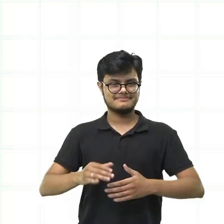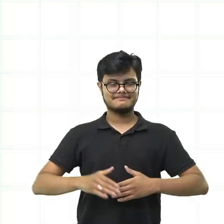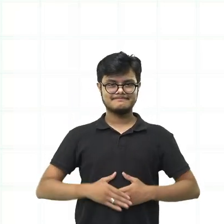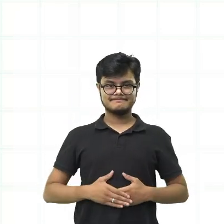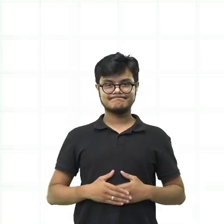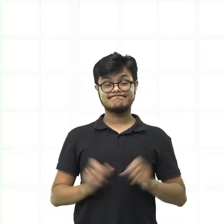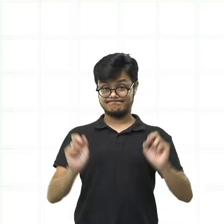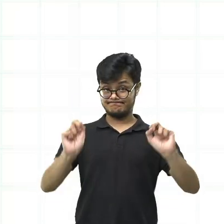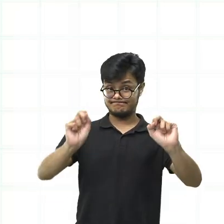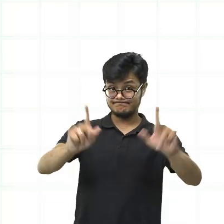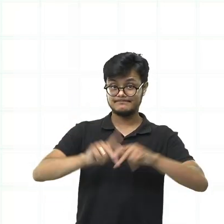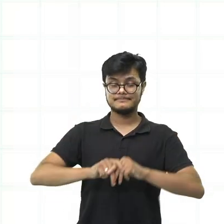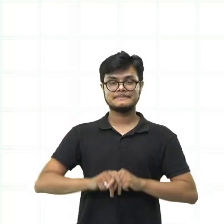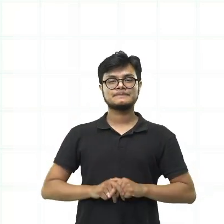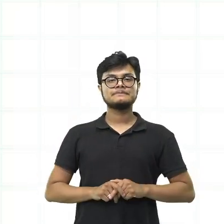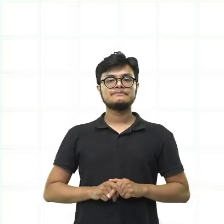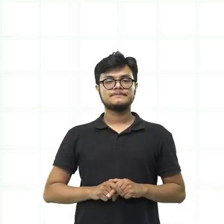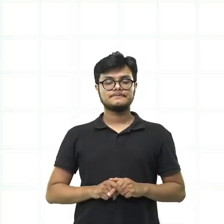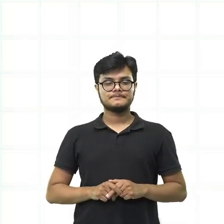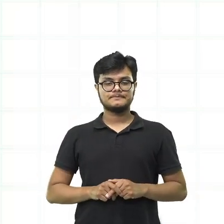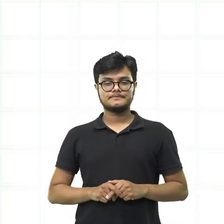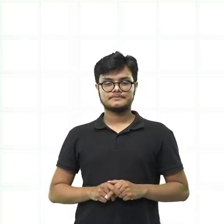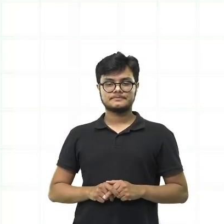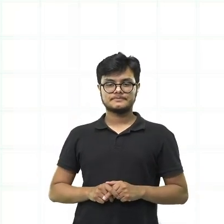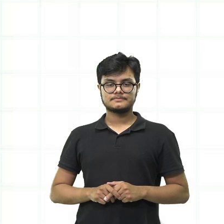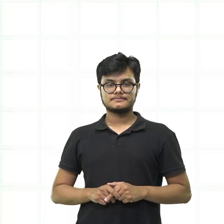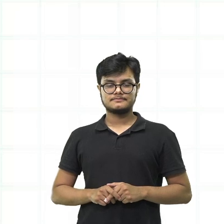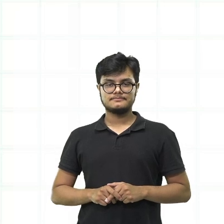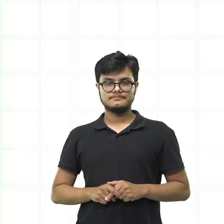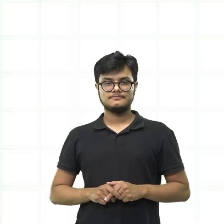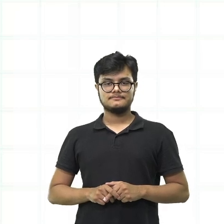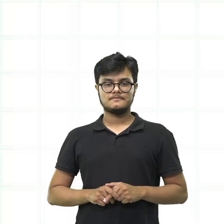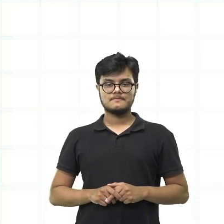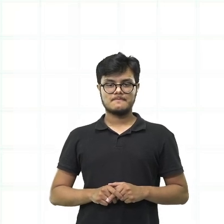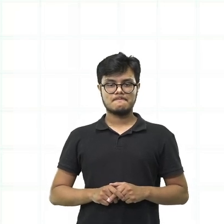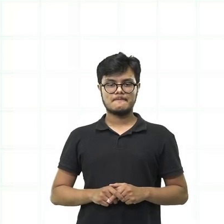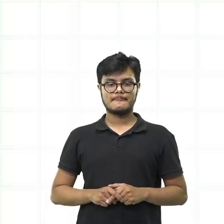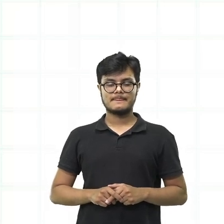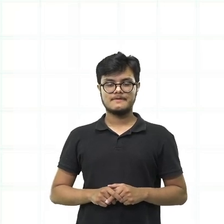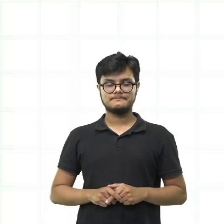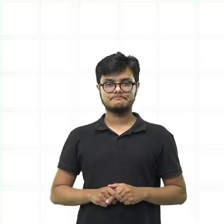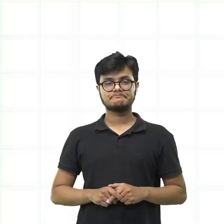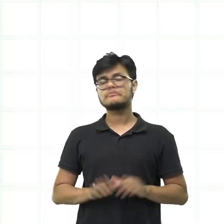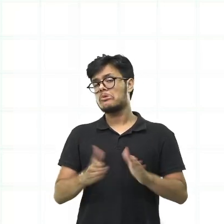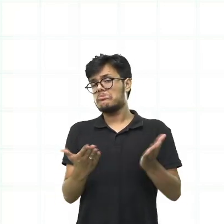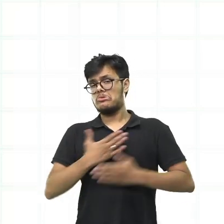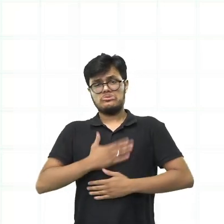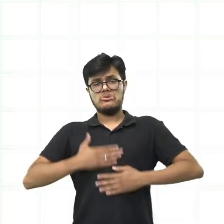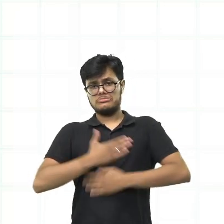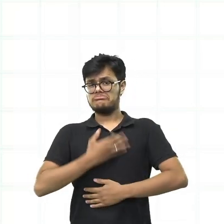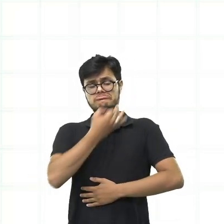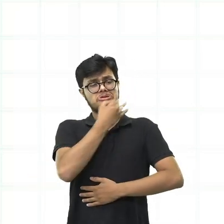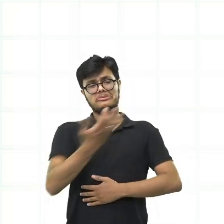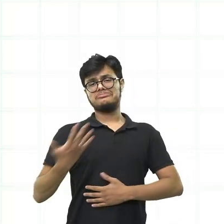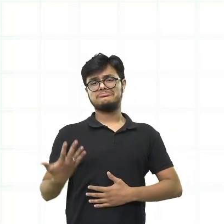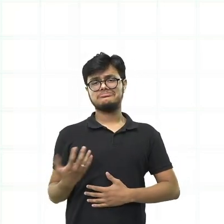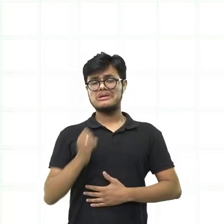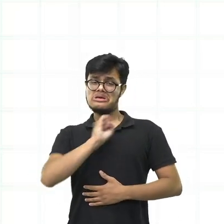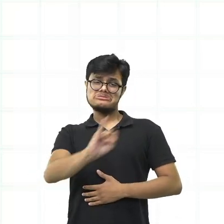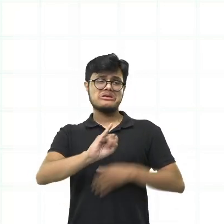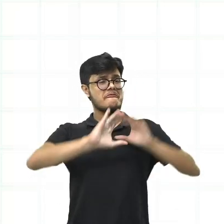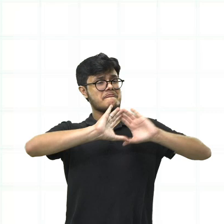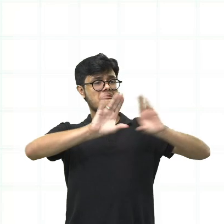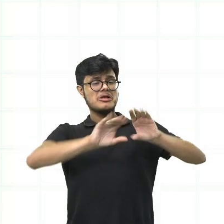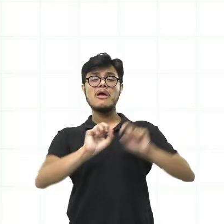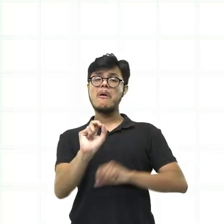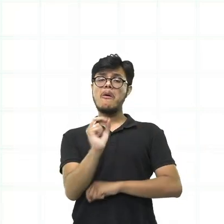a opinião dela, né? A forma que ela vê o futebol sendo melhor, sendo mais legal que jogar vôlei. Mas a